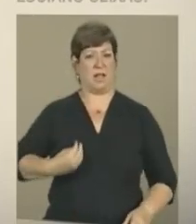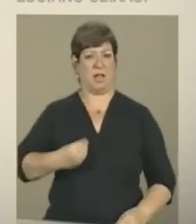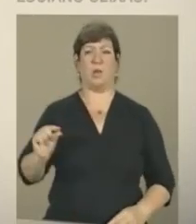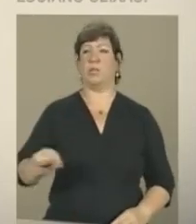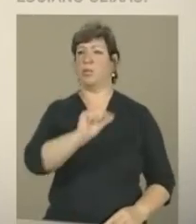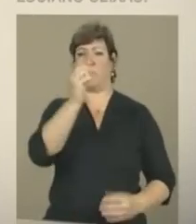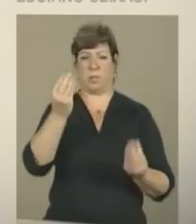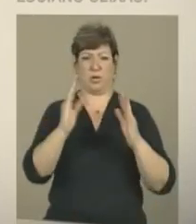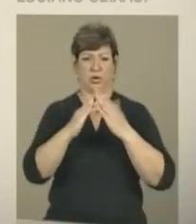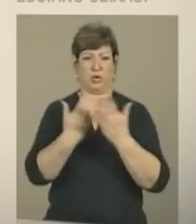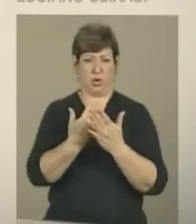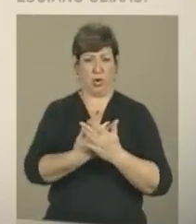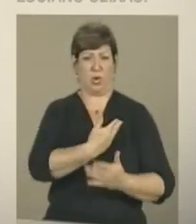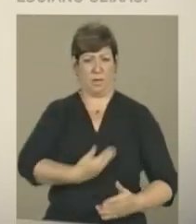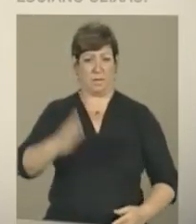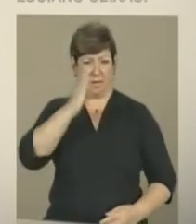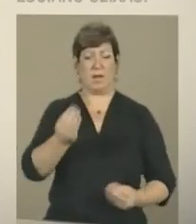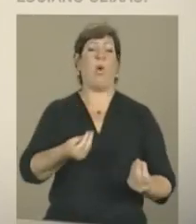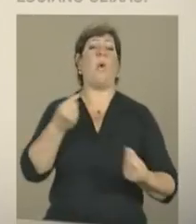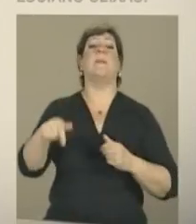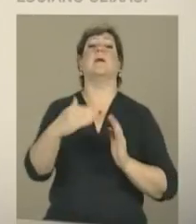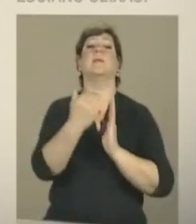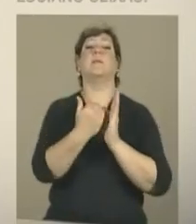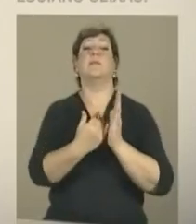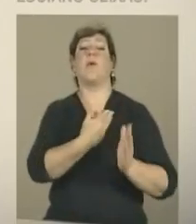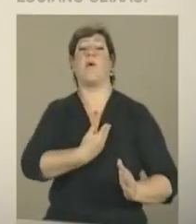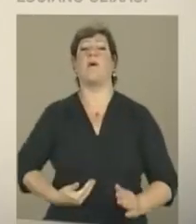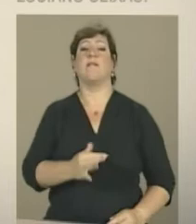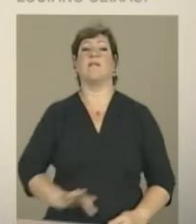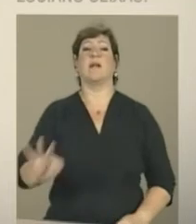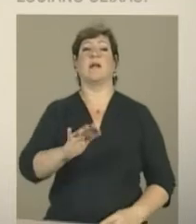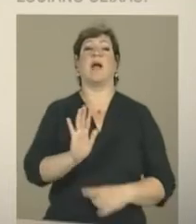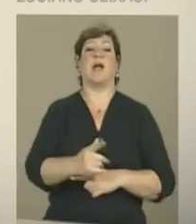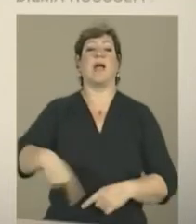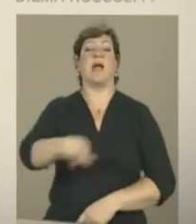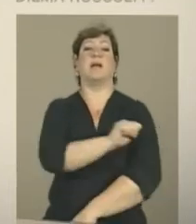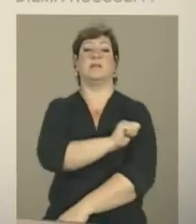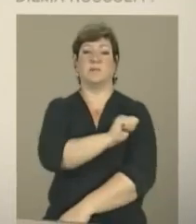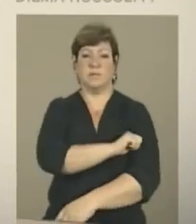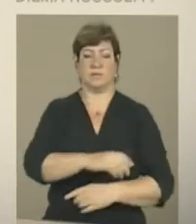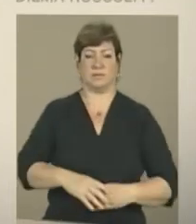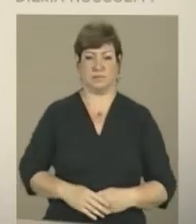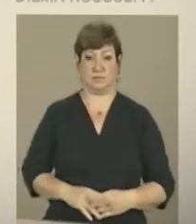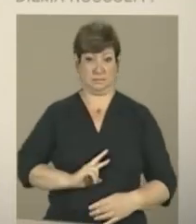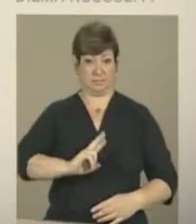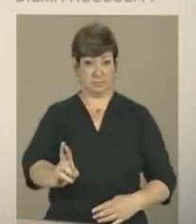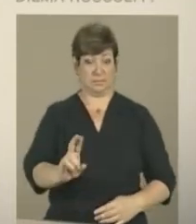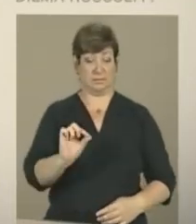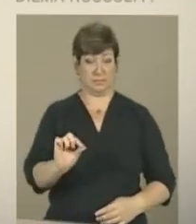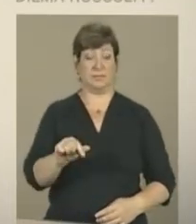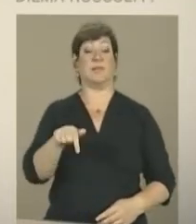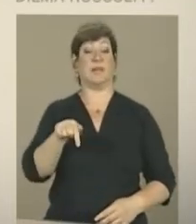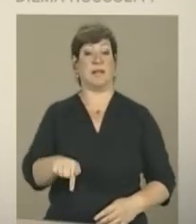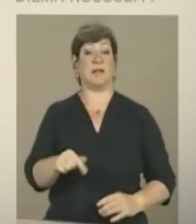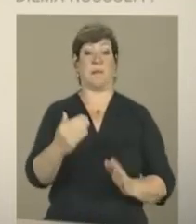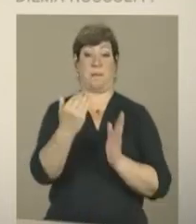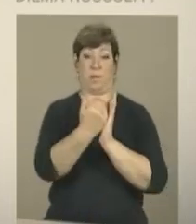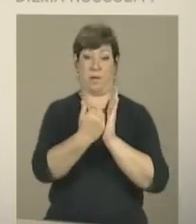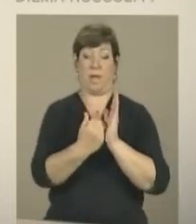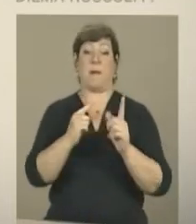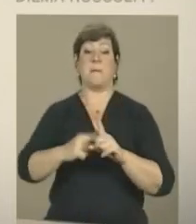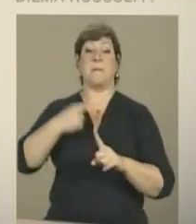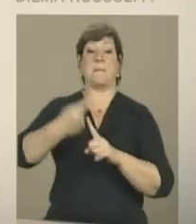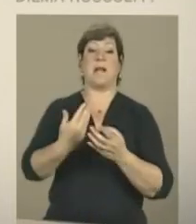públicas brasileiras conta pra gente como é o programa do Governo Federal para esses estudantes olha Luciano o Programa Mais